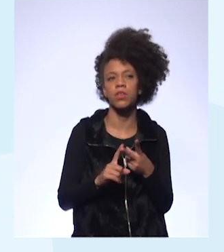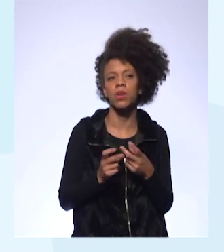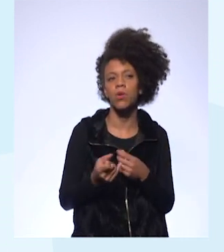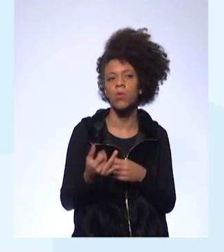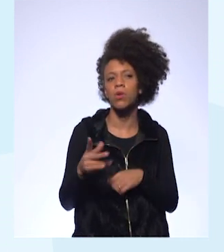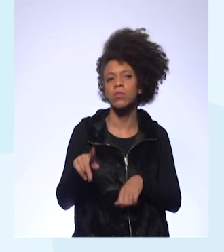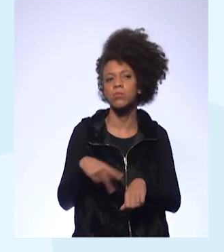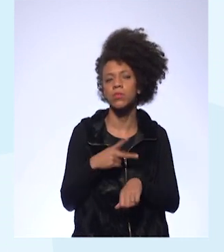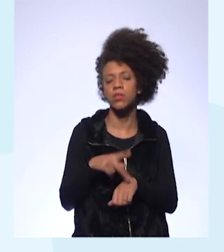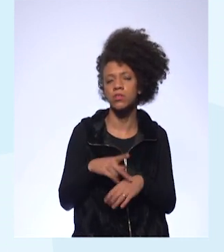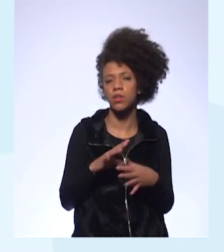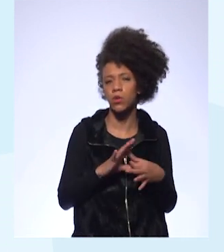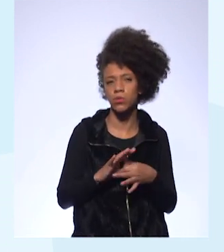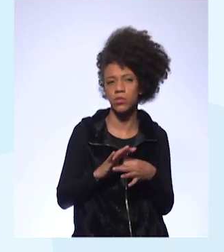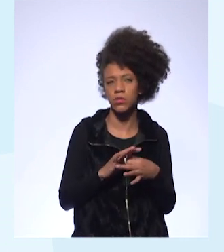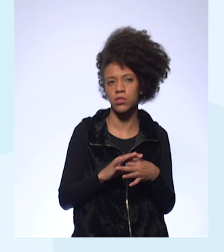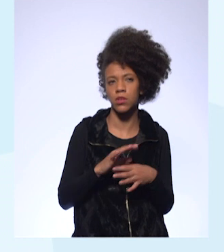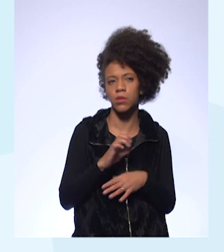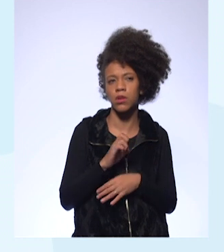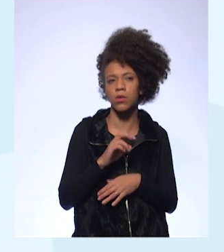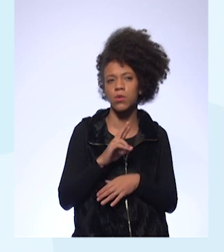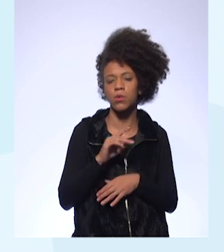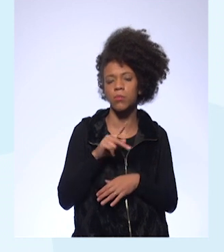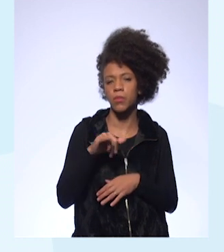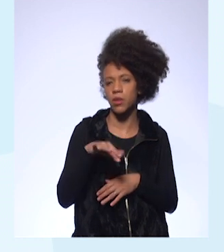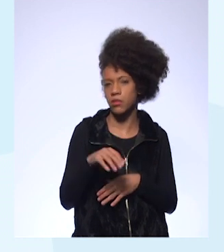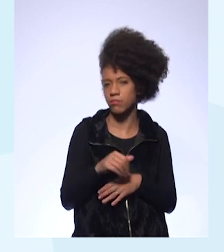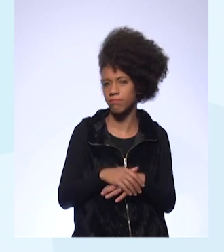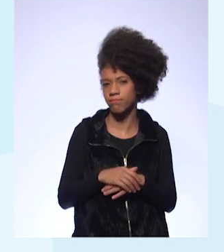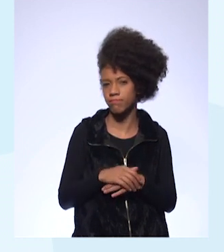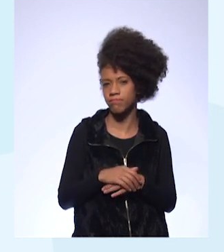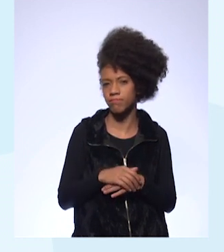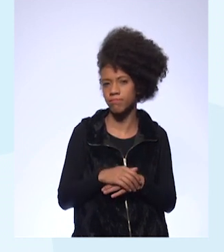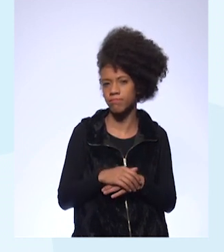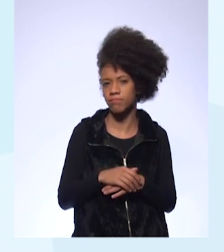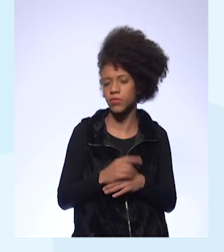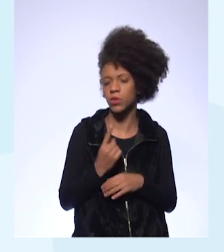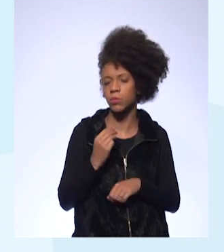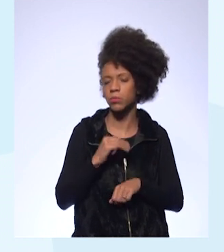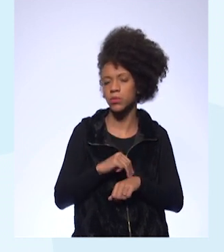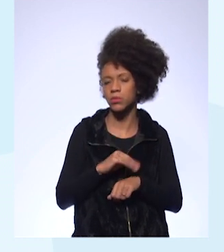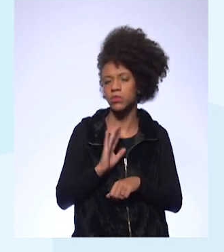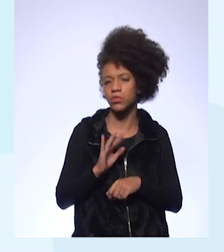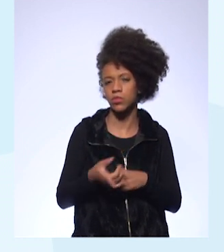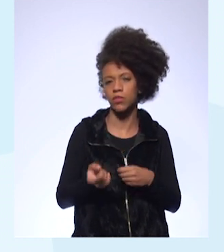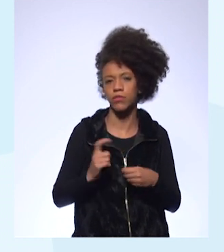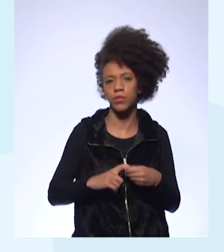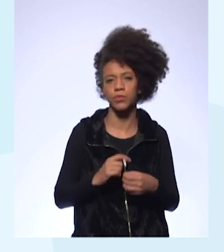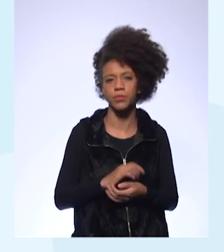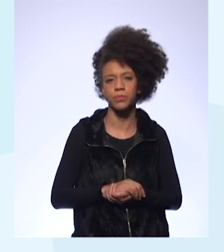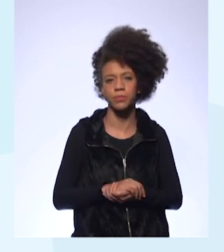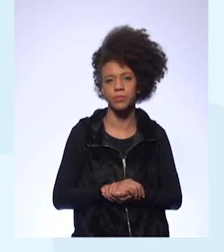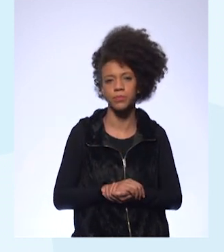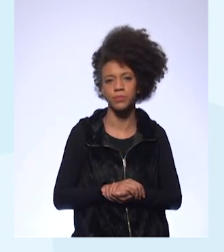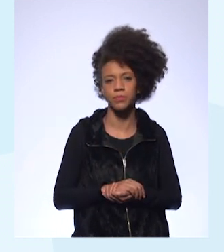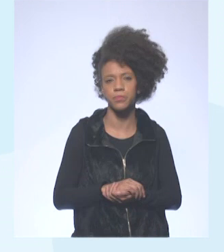quantos países formam a União Europeia? 1 minutinho, a gente volta.